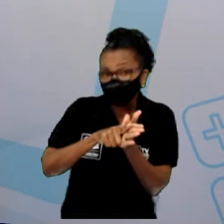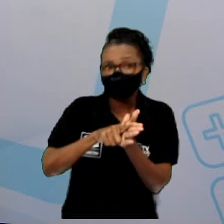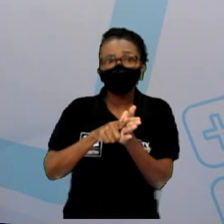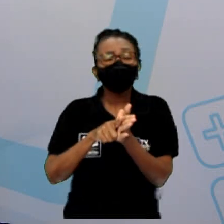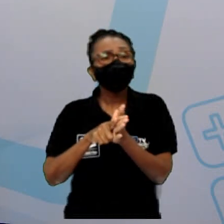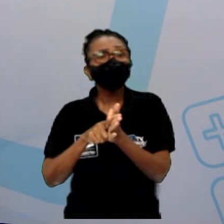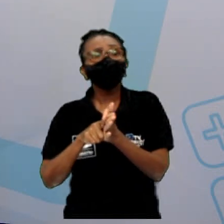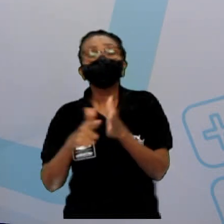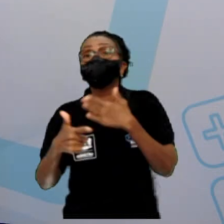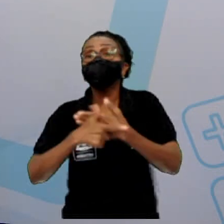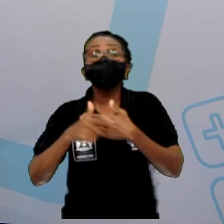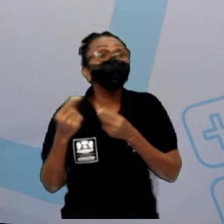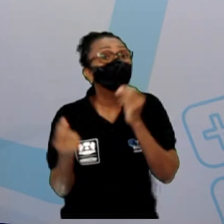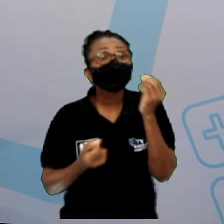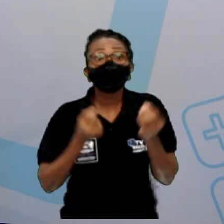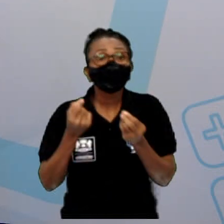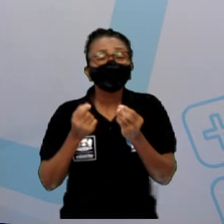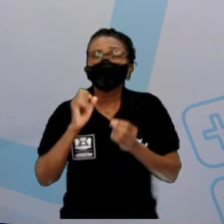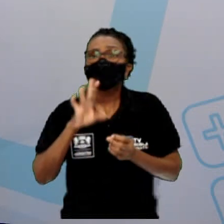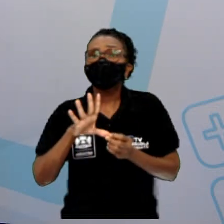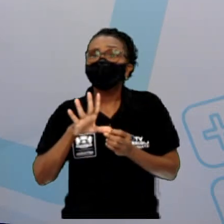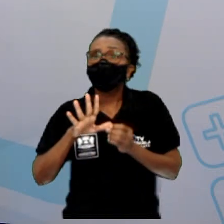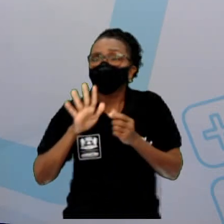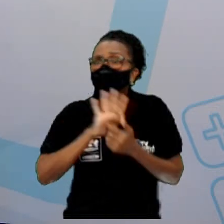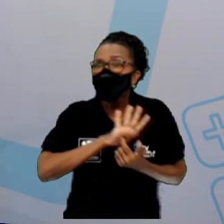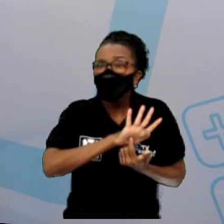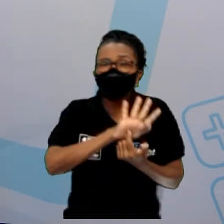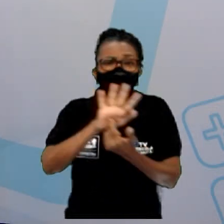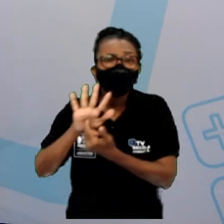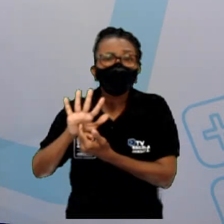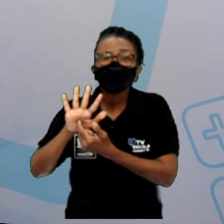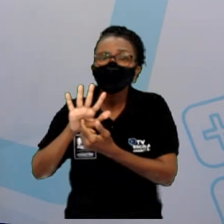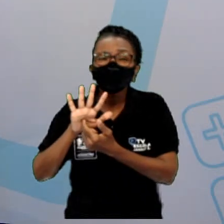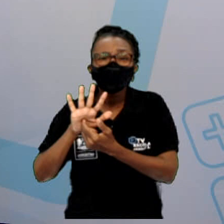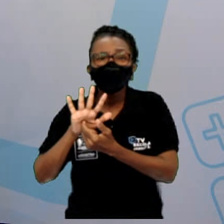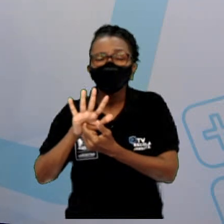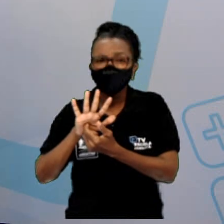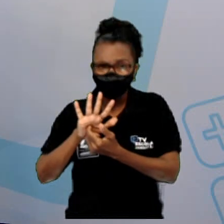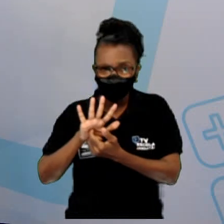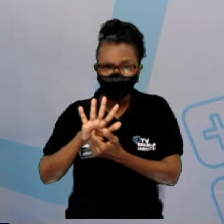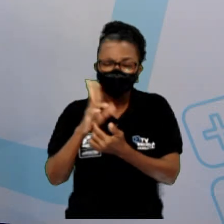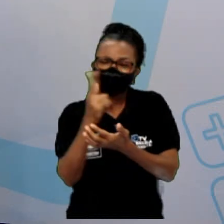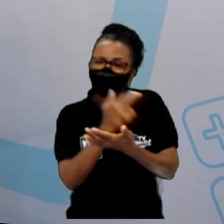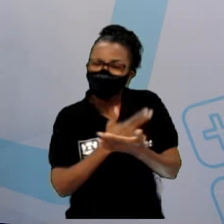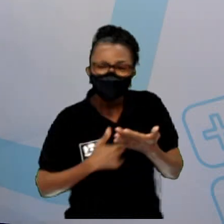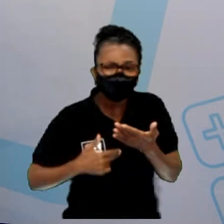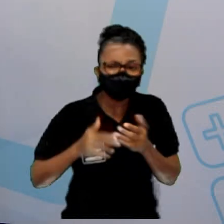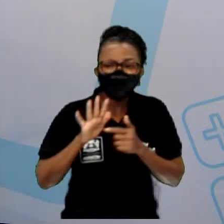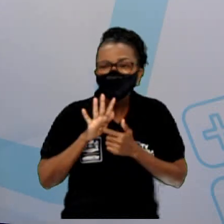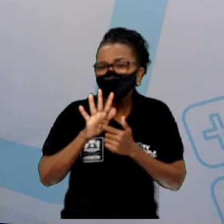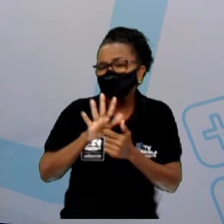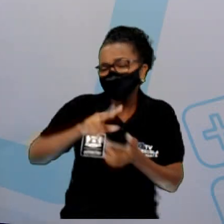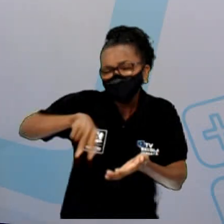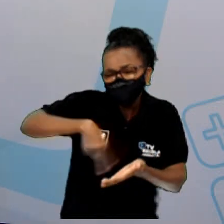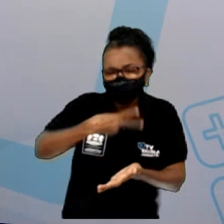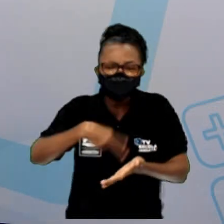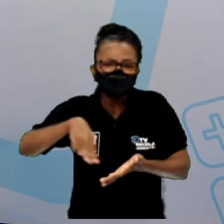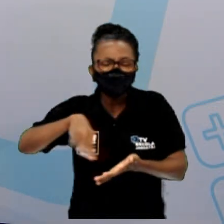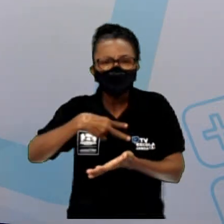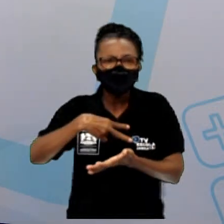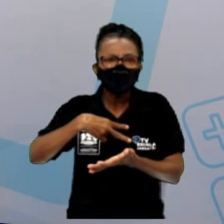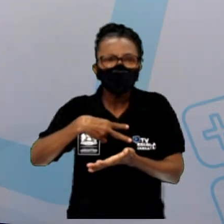quê? Meramente ilustrativa, figurativa, para mostrar numa dancinha ou para trabalhar